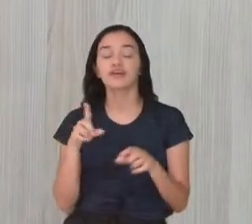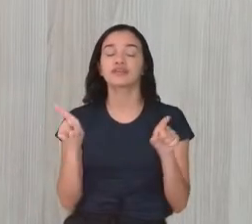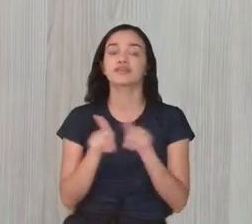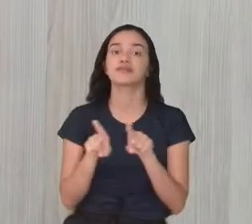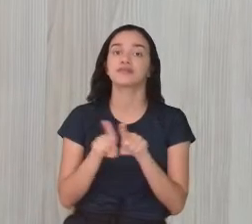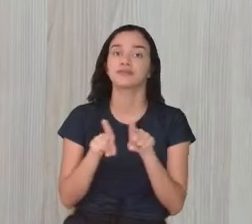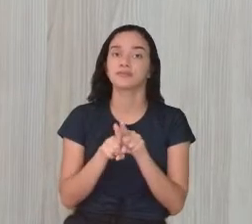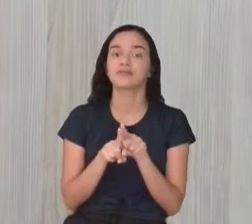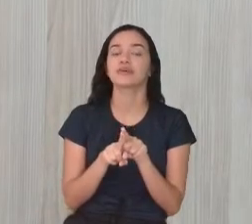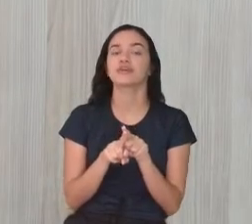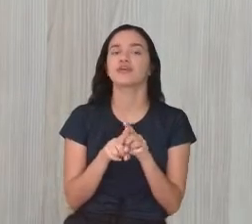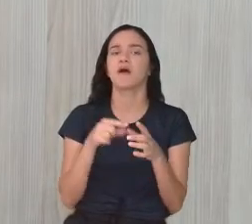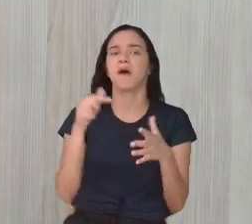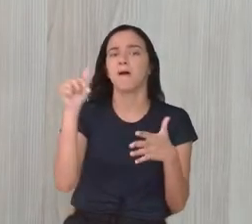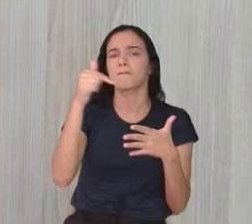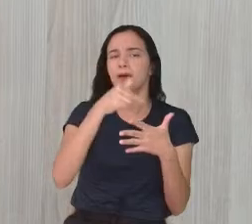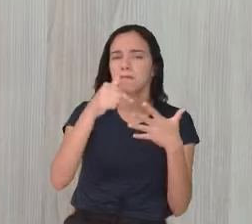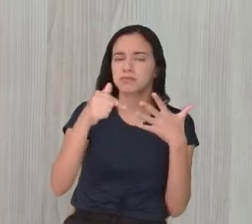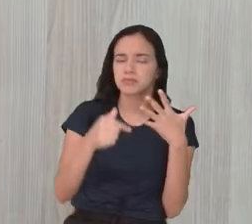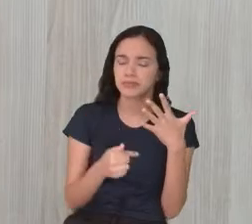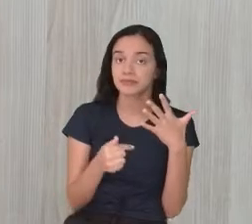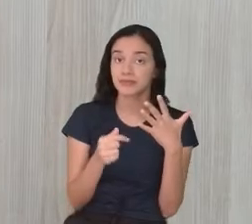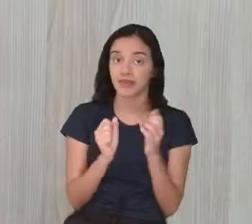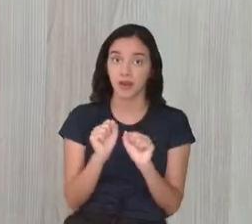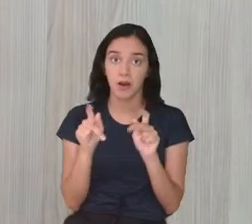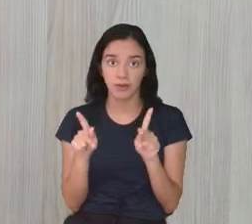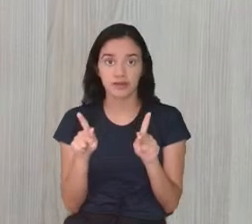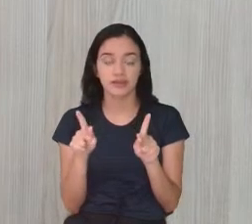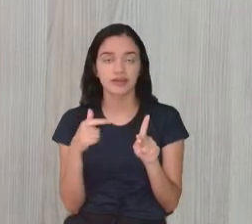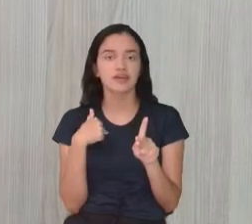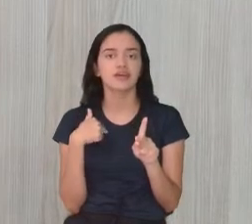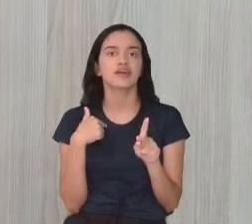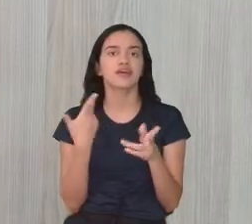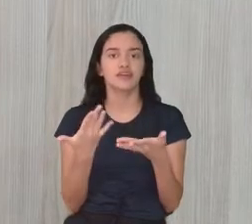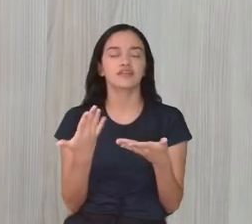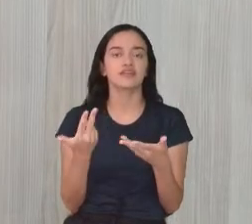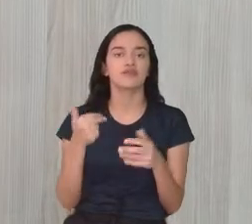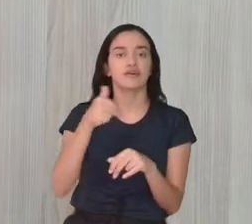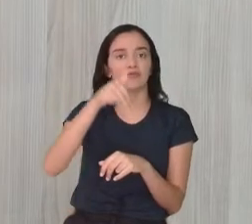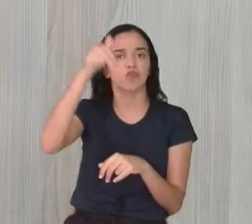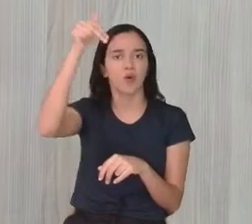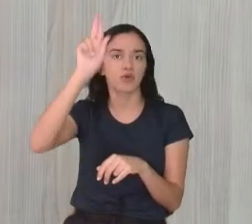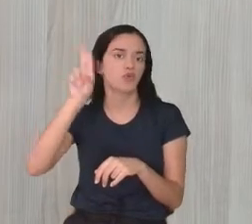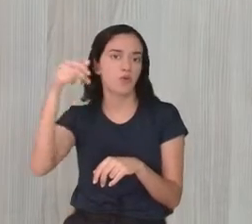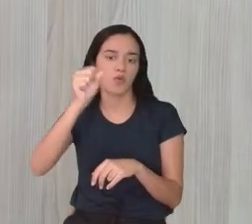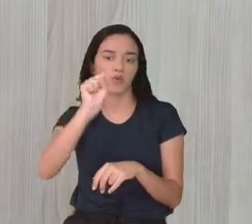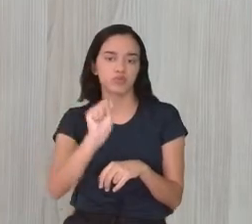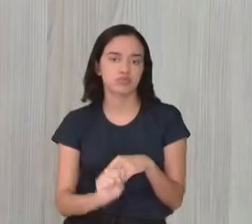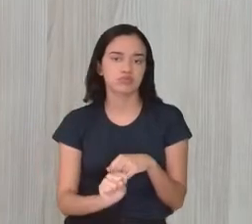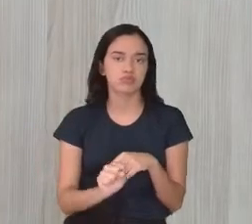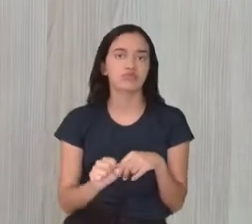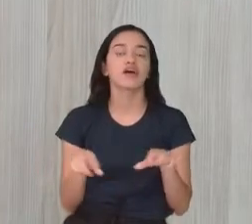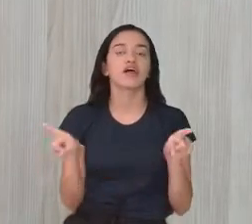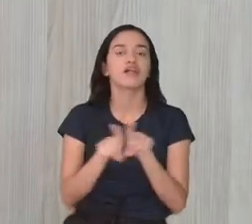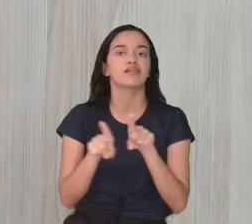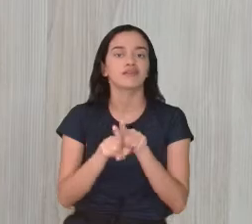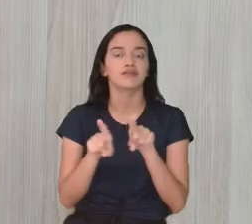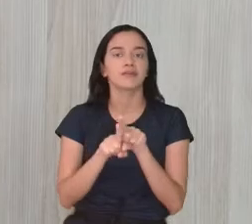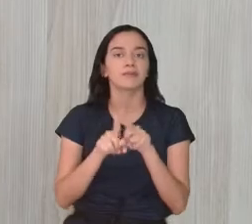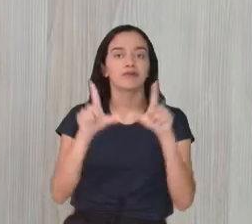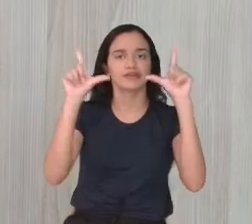Nova Guiné, aquele setor ali. Beleza? Então, à medida que vai indo para o norte e para o sul, vai também diminuindo